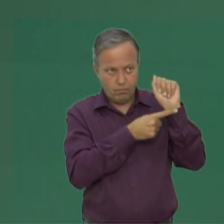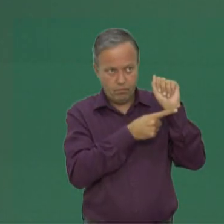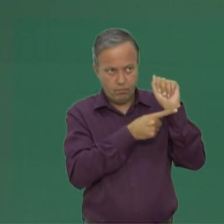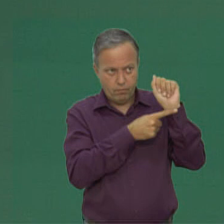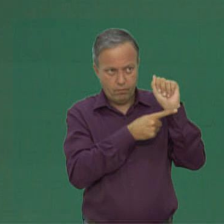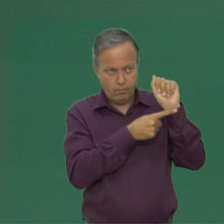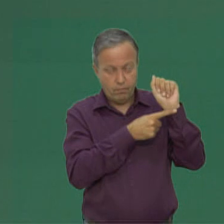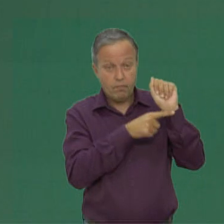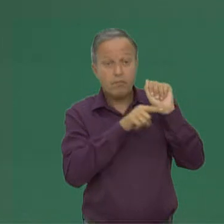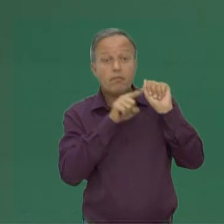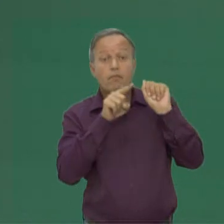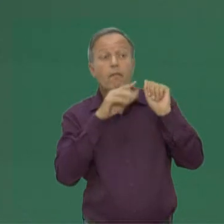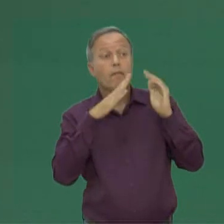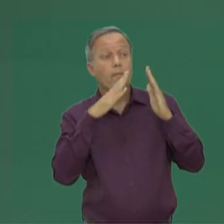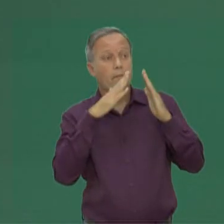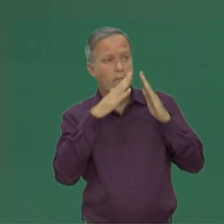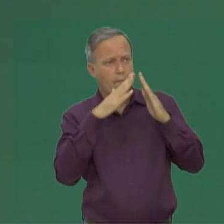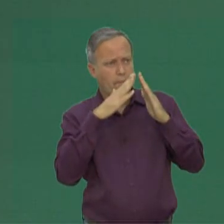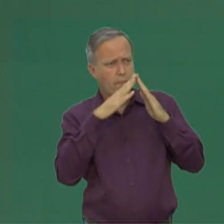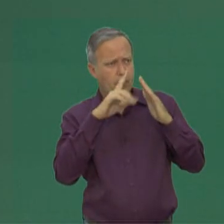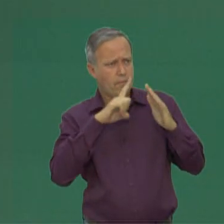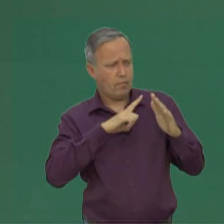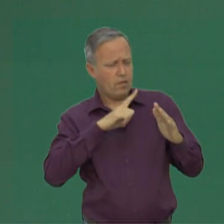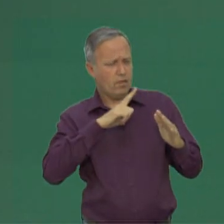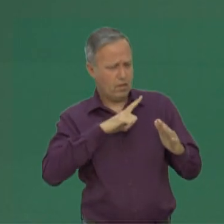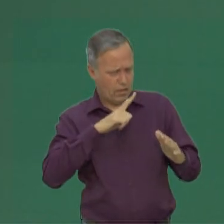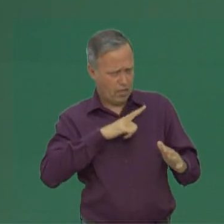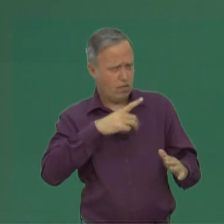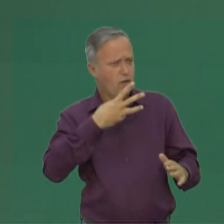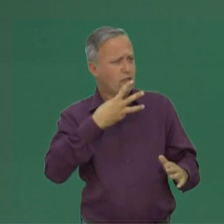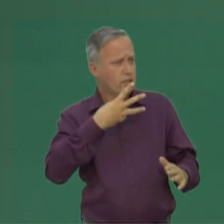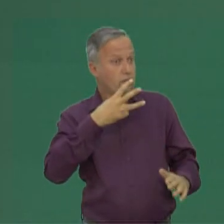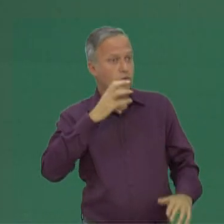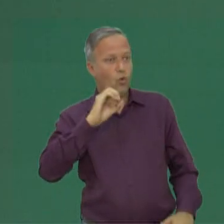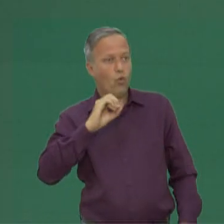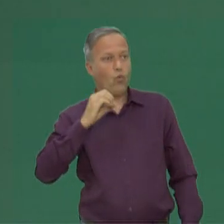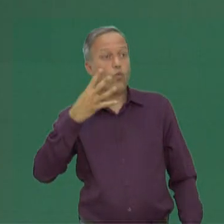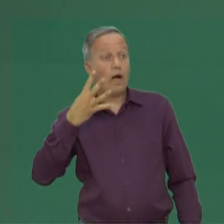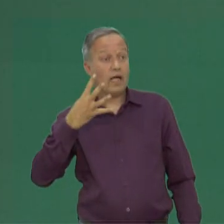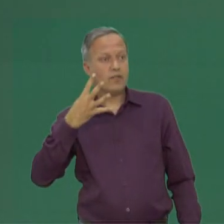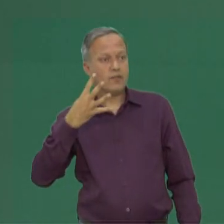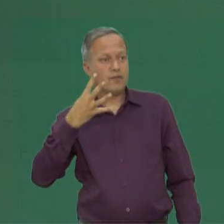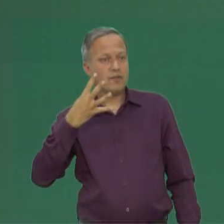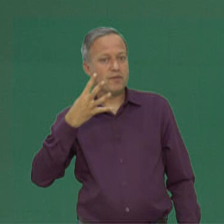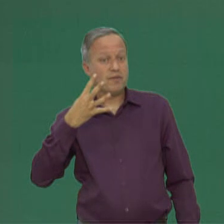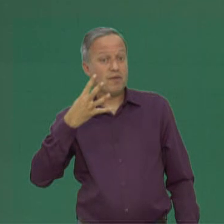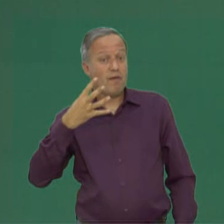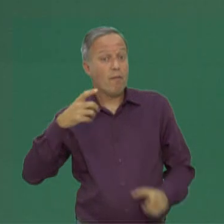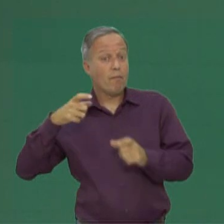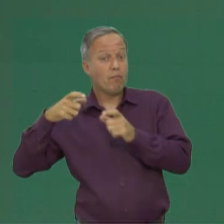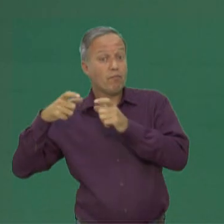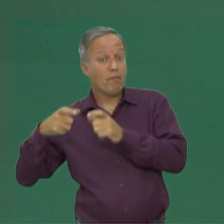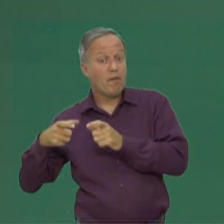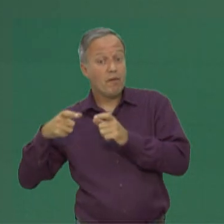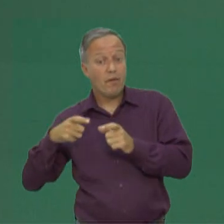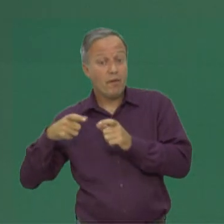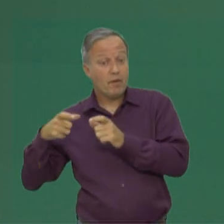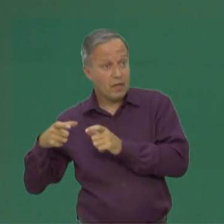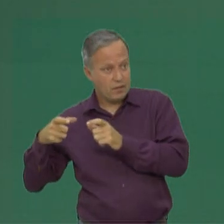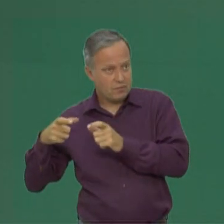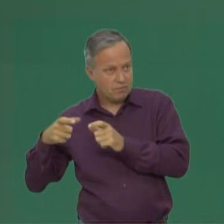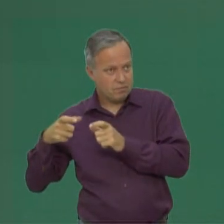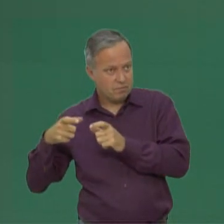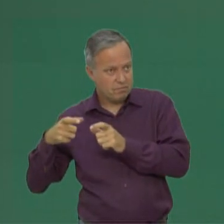Primeira, letra A. La casa tiene tres o quatro habitaciones. Lembrando aqui que